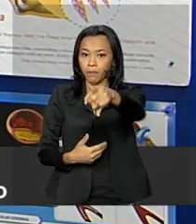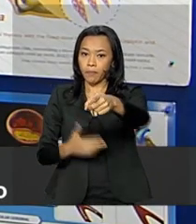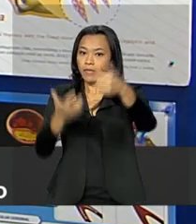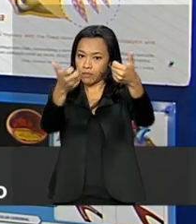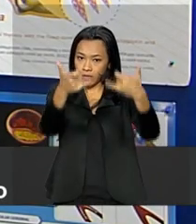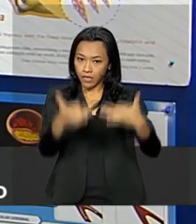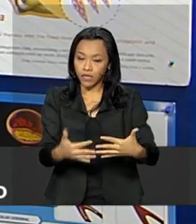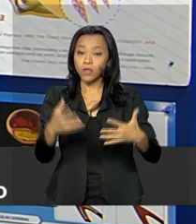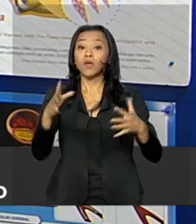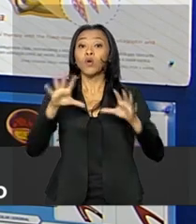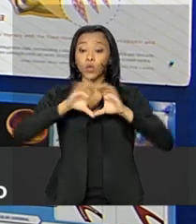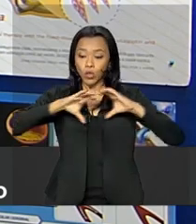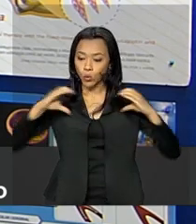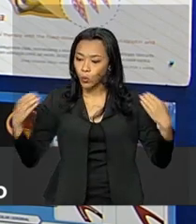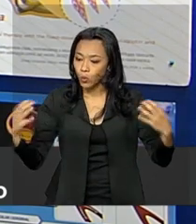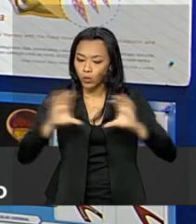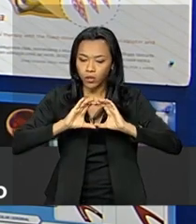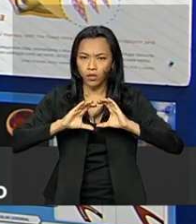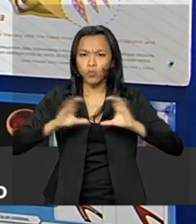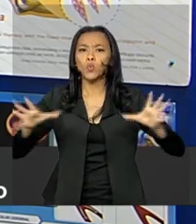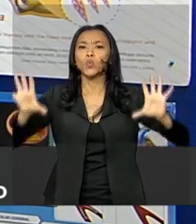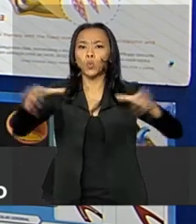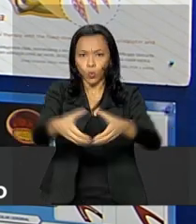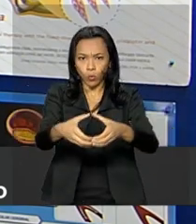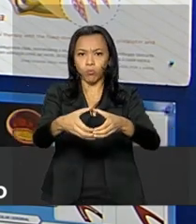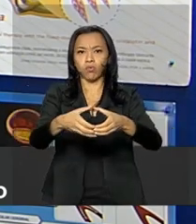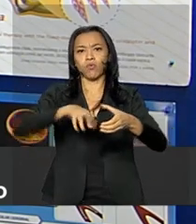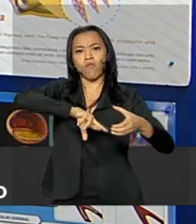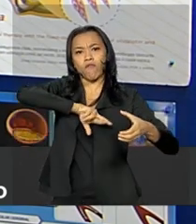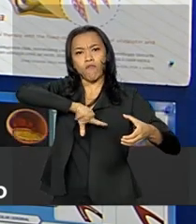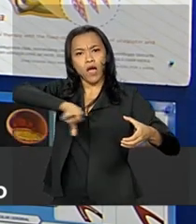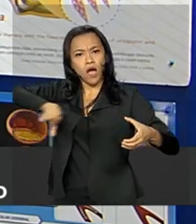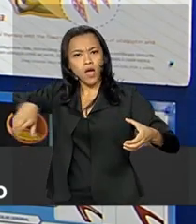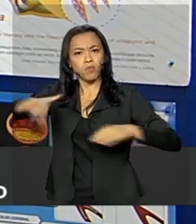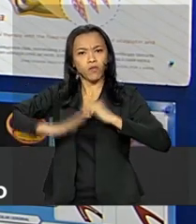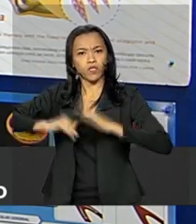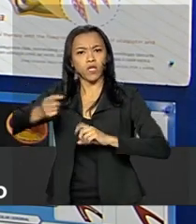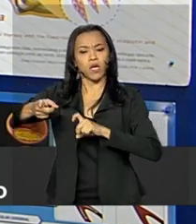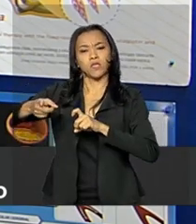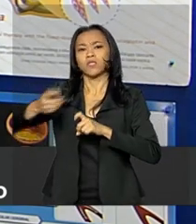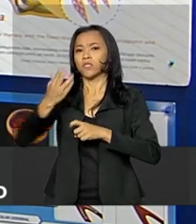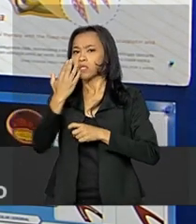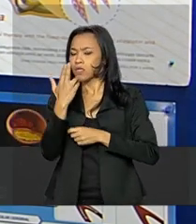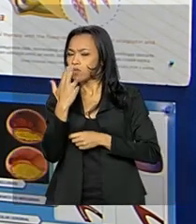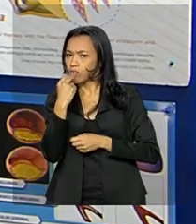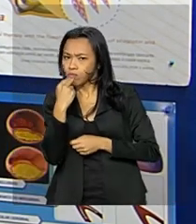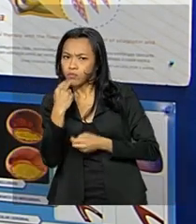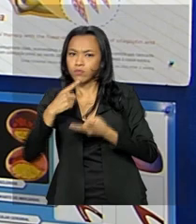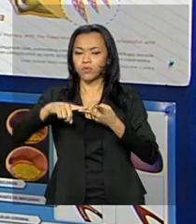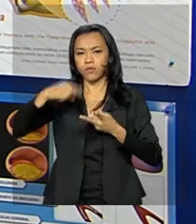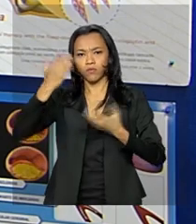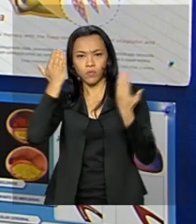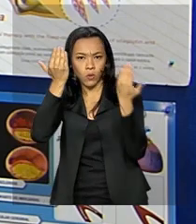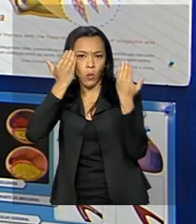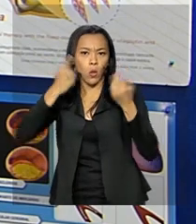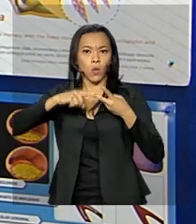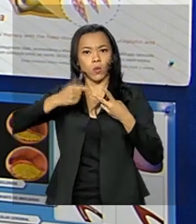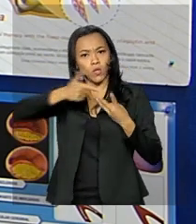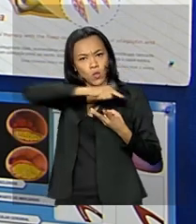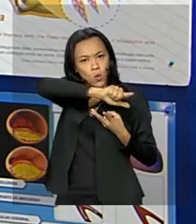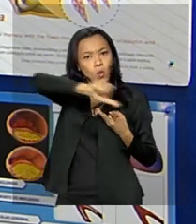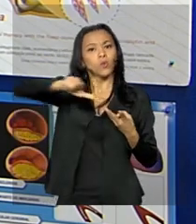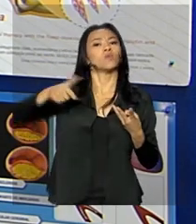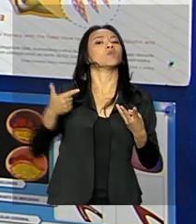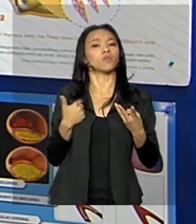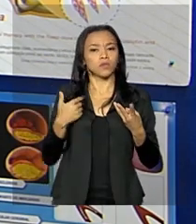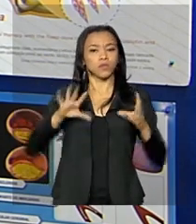atendimento em grupo multiprofissional, na presença do nutricionista, do psicólogo, além do médico, e outros profissionais, como